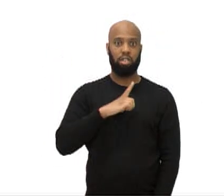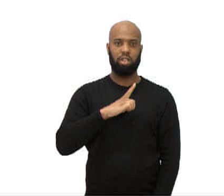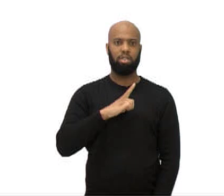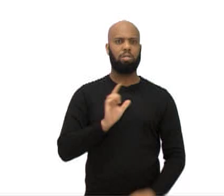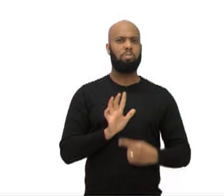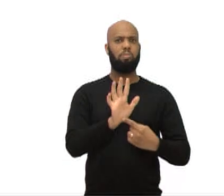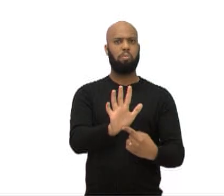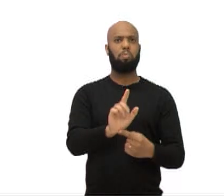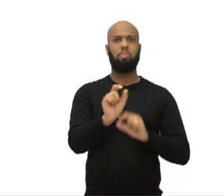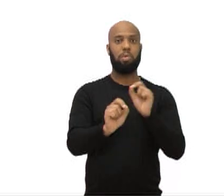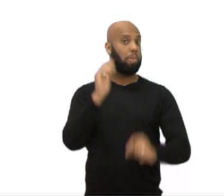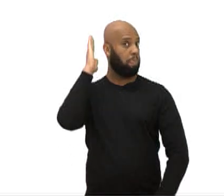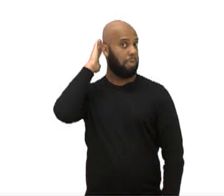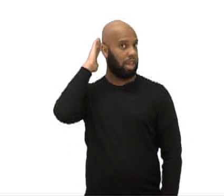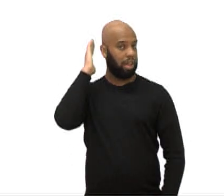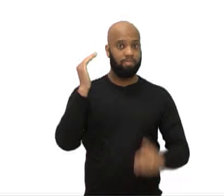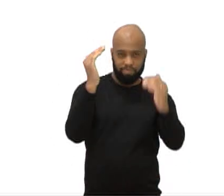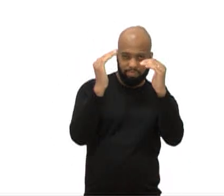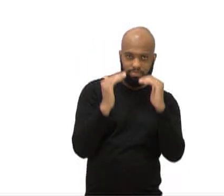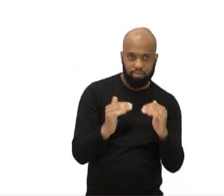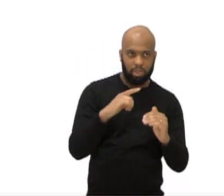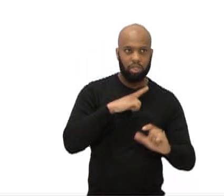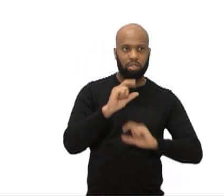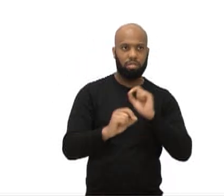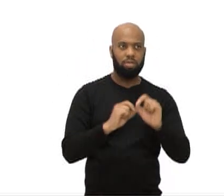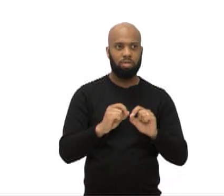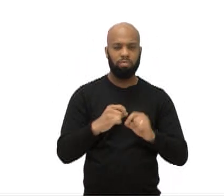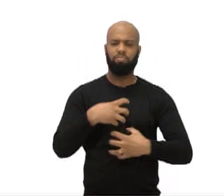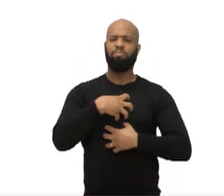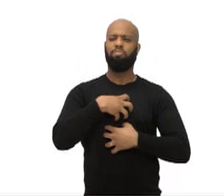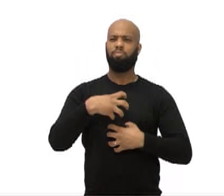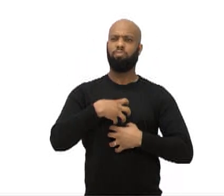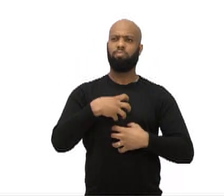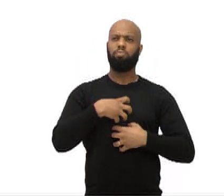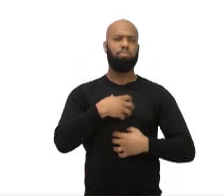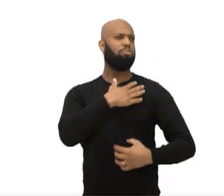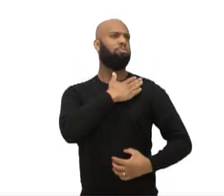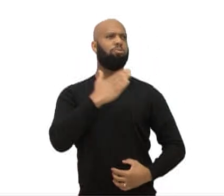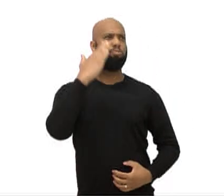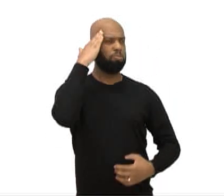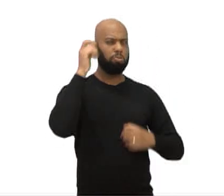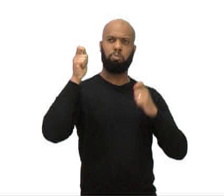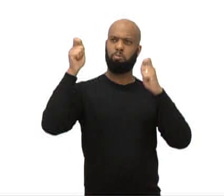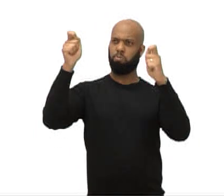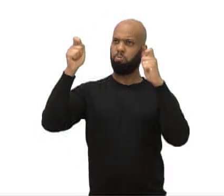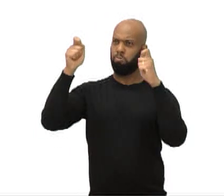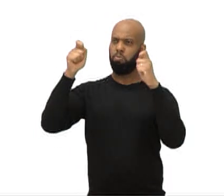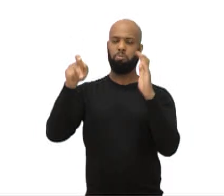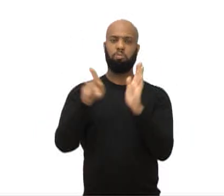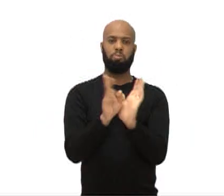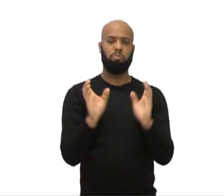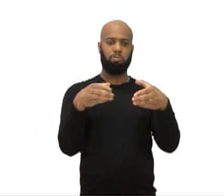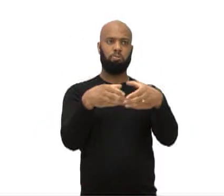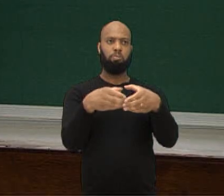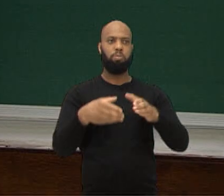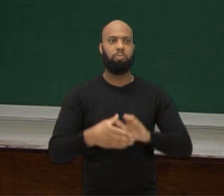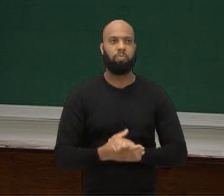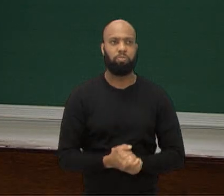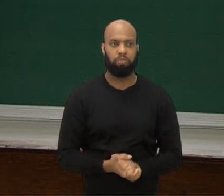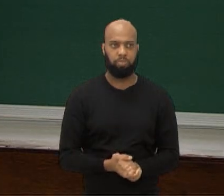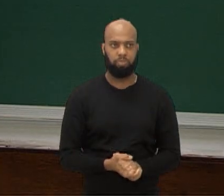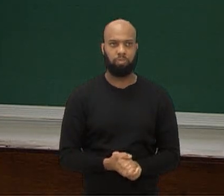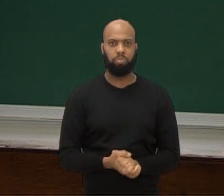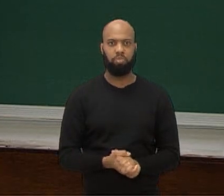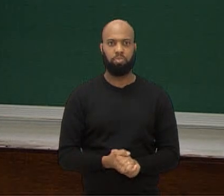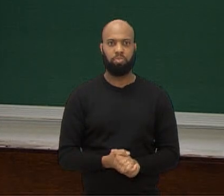Grão-Pará. E embaixo a frase, o espírito guerreiro do clube do Remo. Então, vamos observar